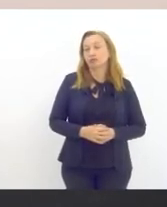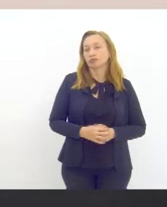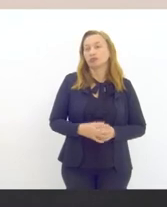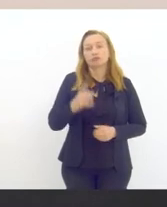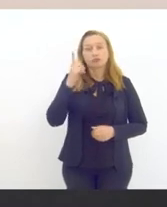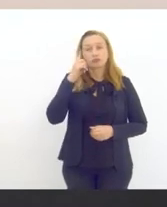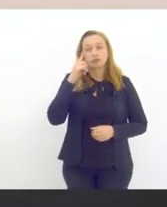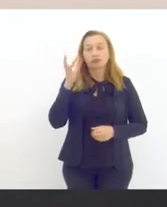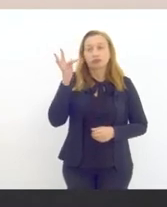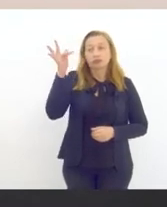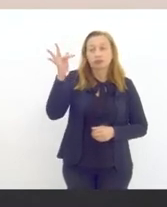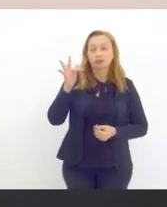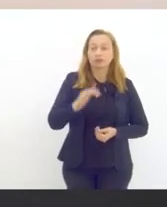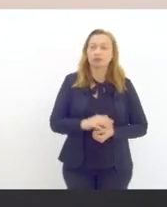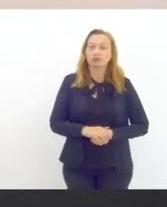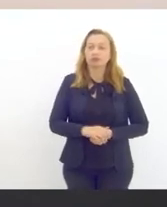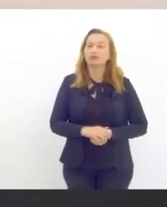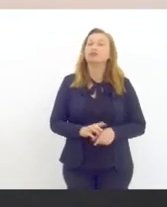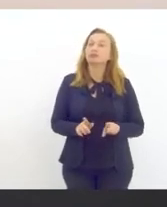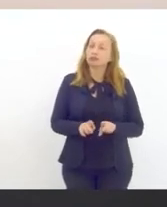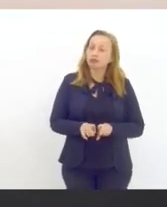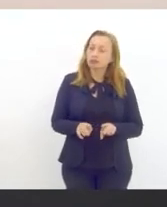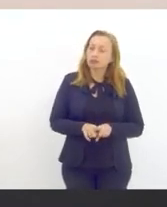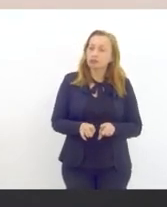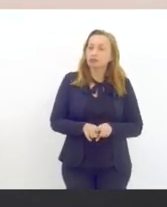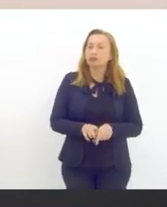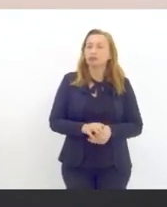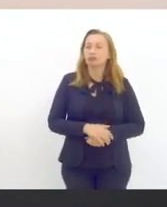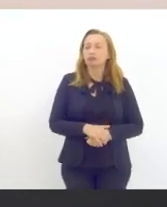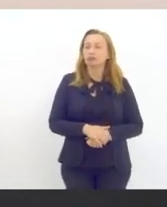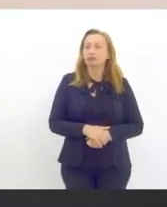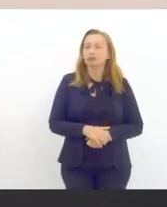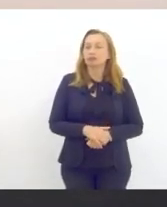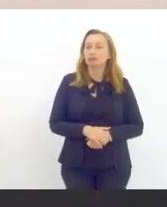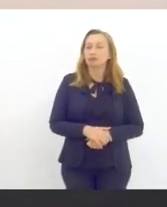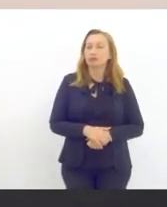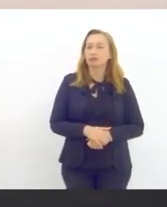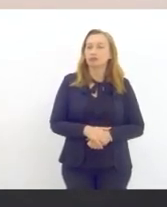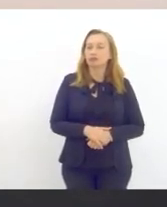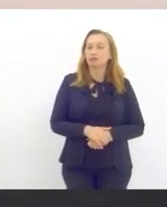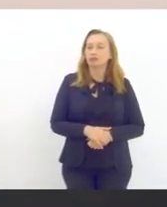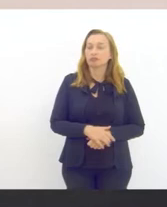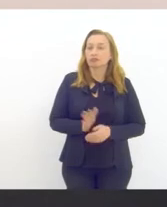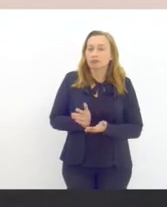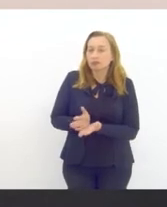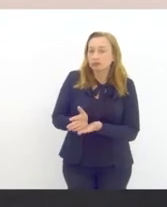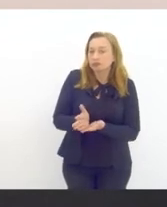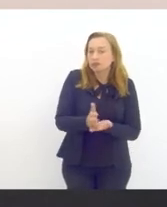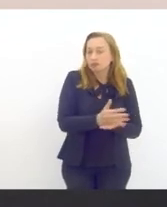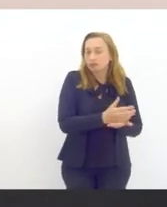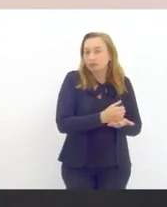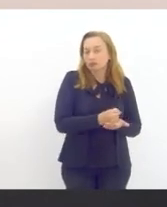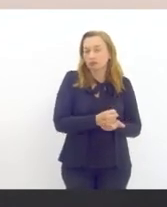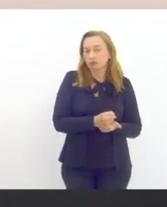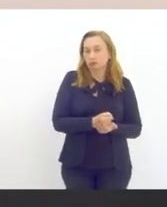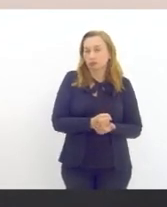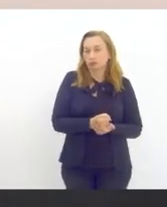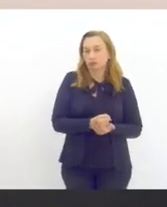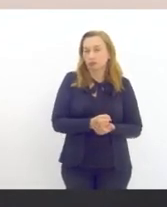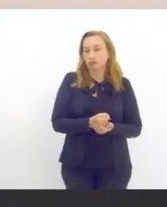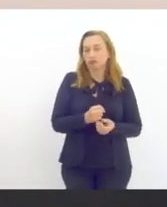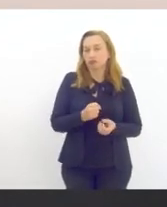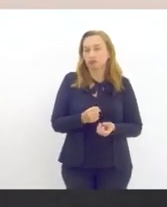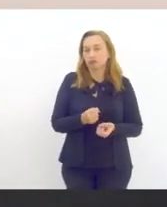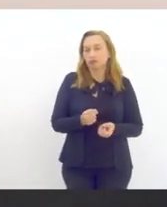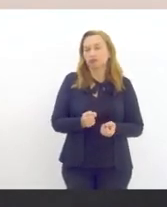prospectiva, e também para a arrecadação do ano